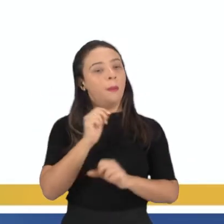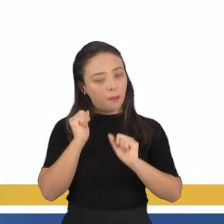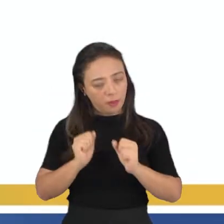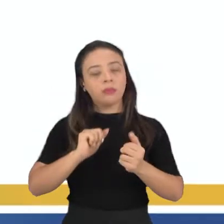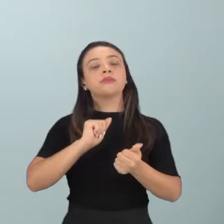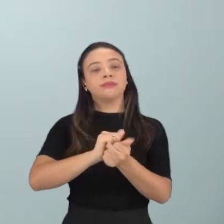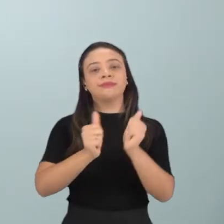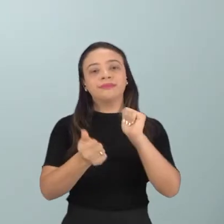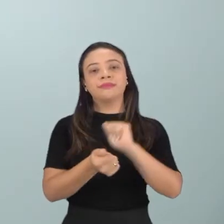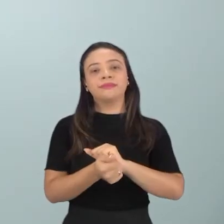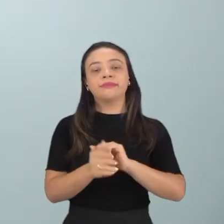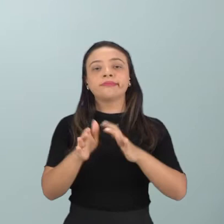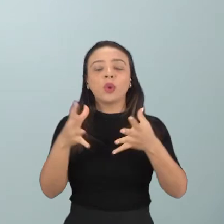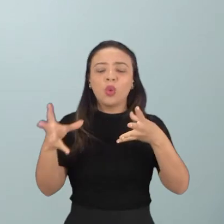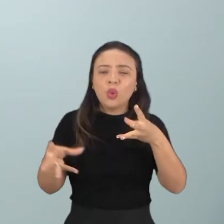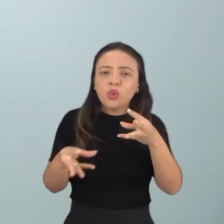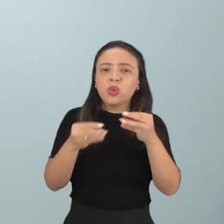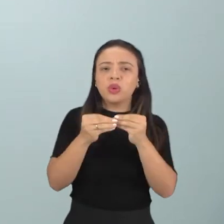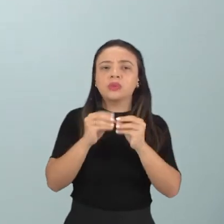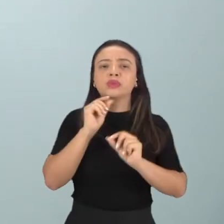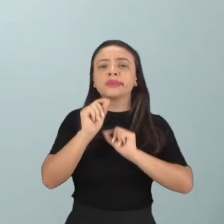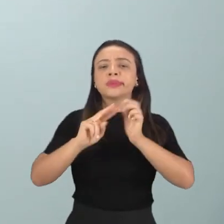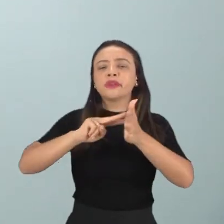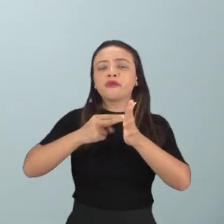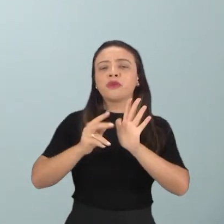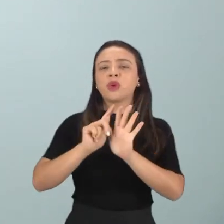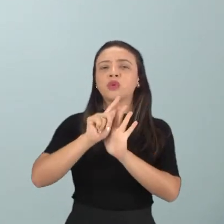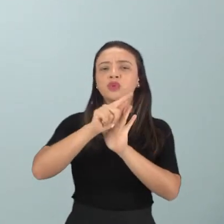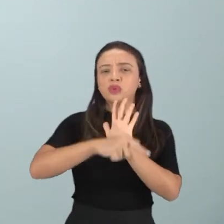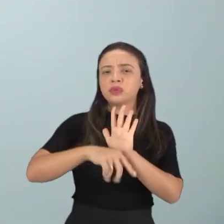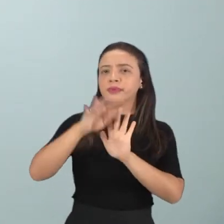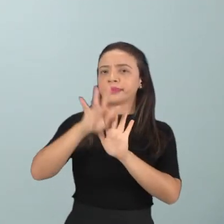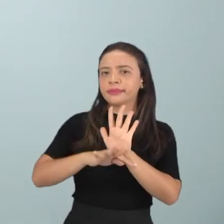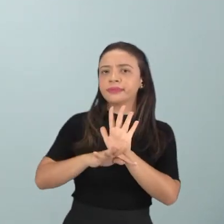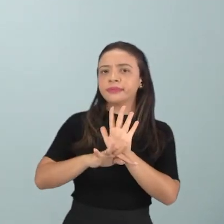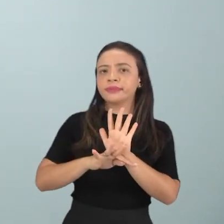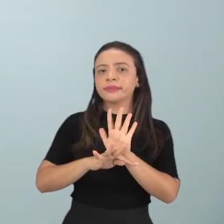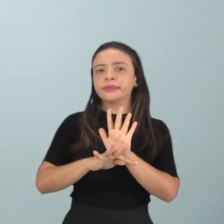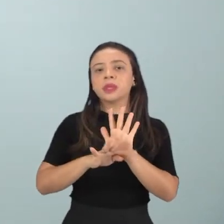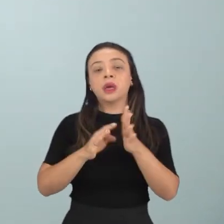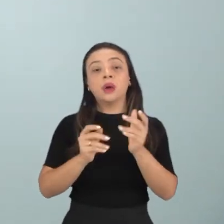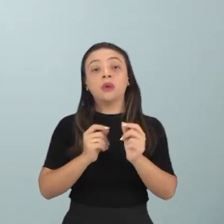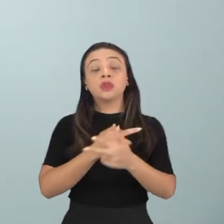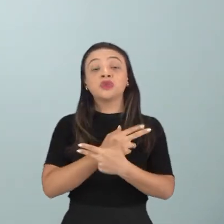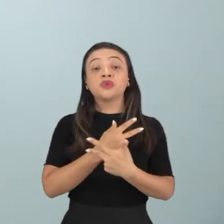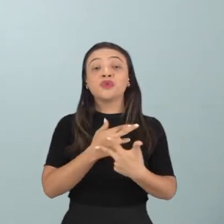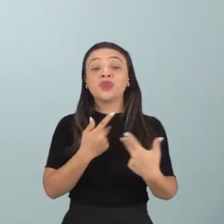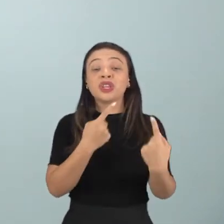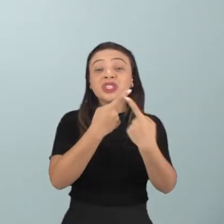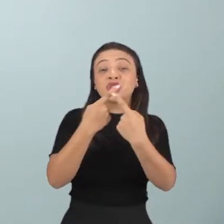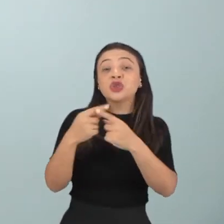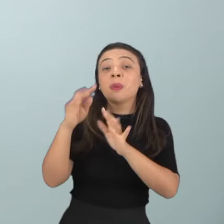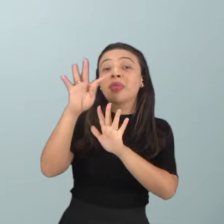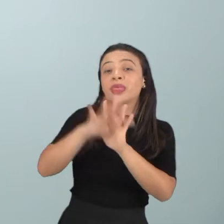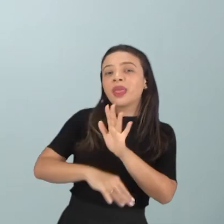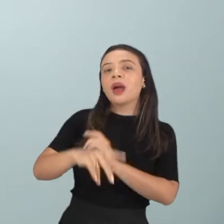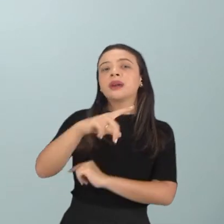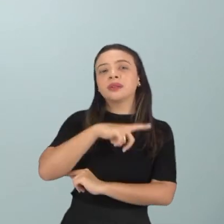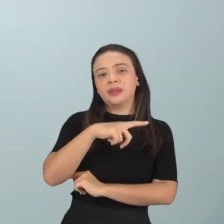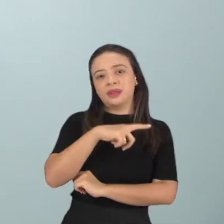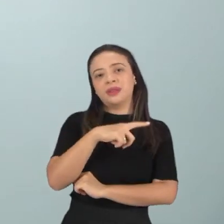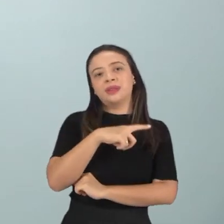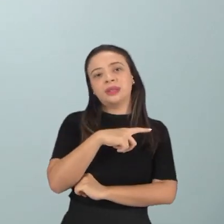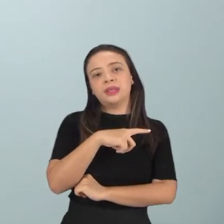então pessoal Resumindo aqui o que que são os gêneros textuais então gêneros textuais são os diversos tipos de texto que